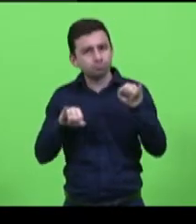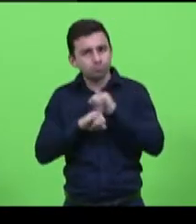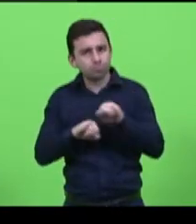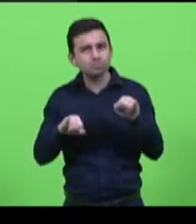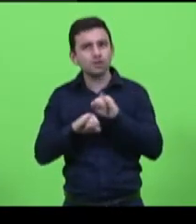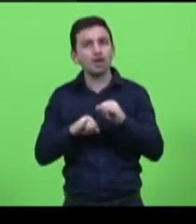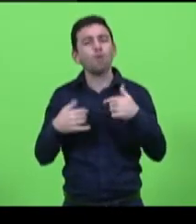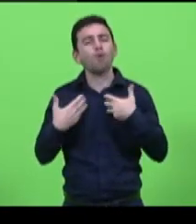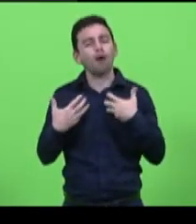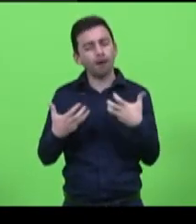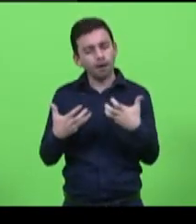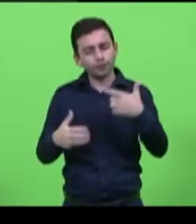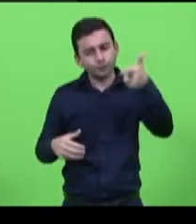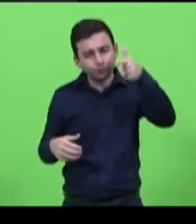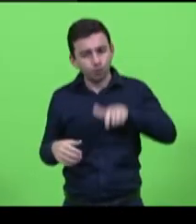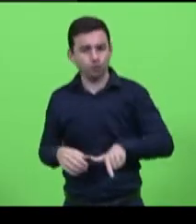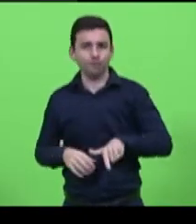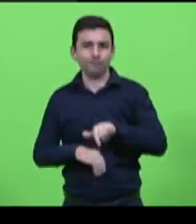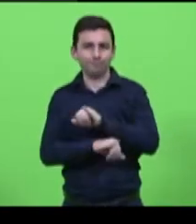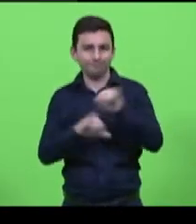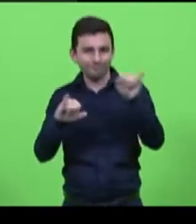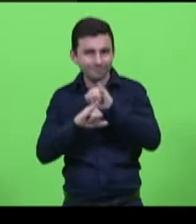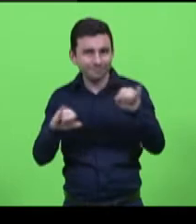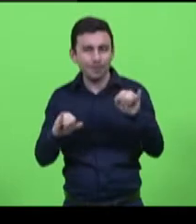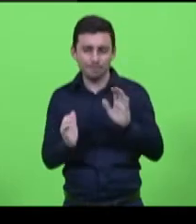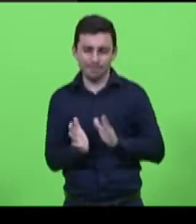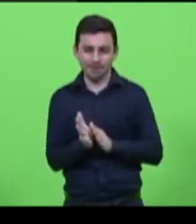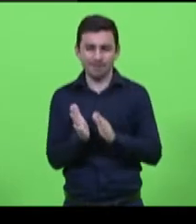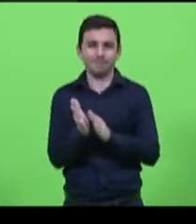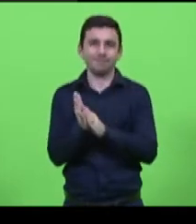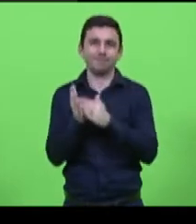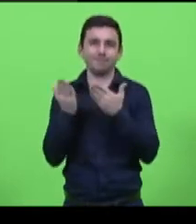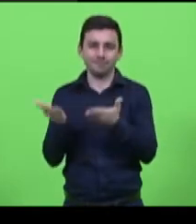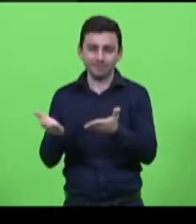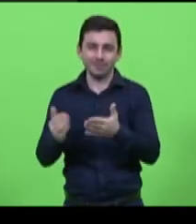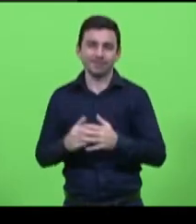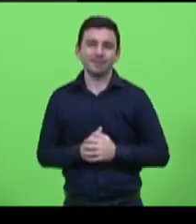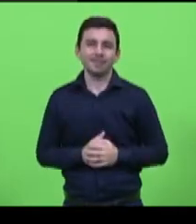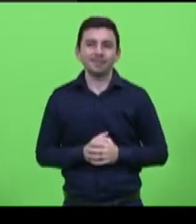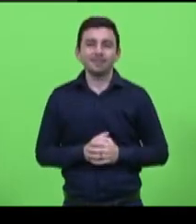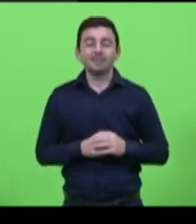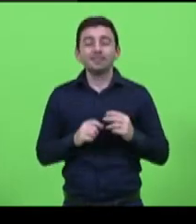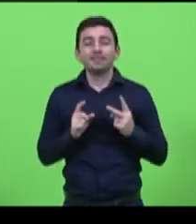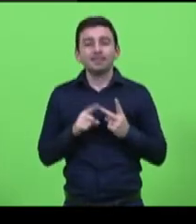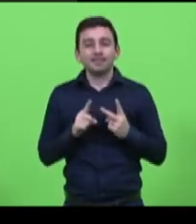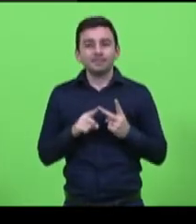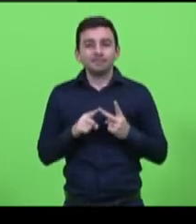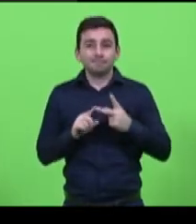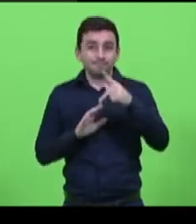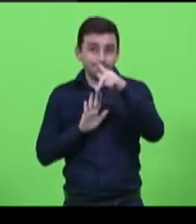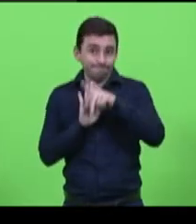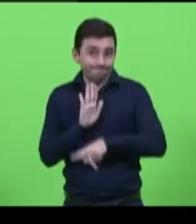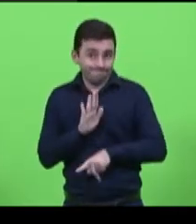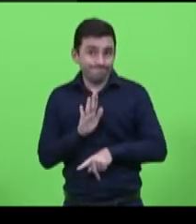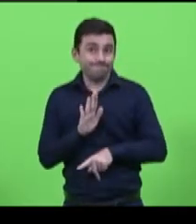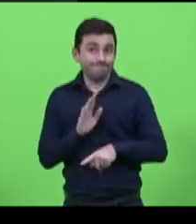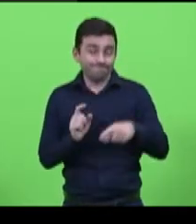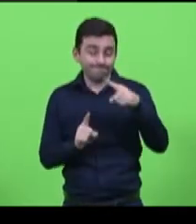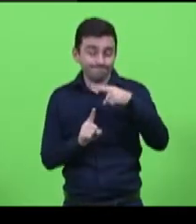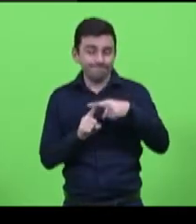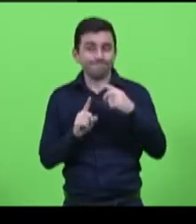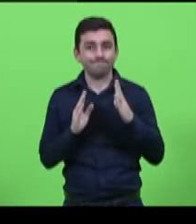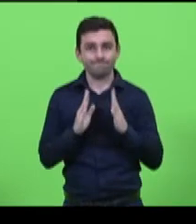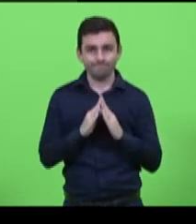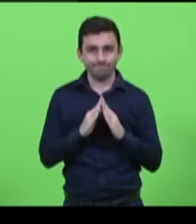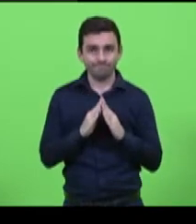quero reiterar e parabenizá-lo pela iniciativa. Segundo, esse projeto das igrejas.